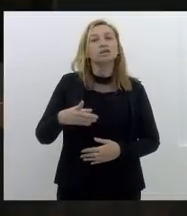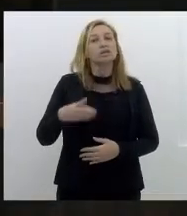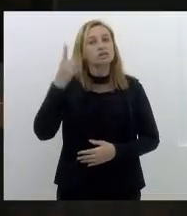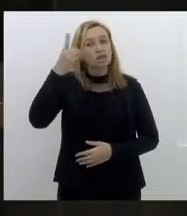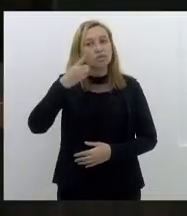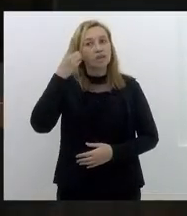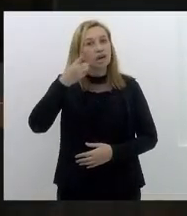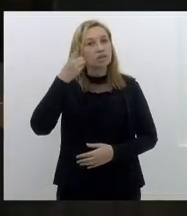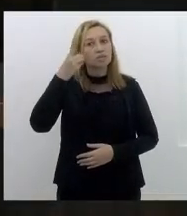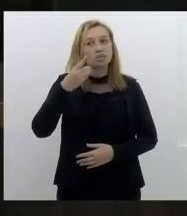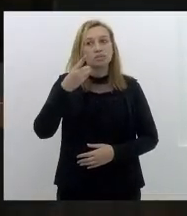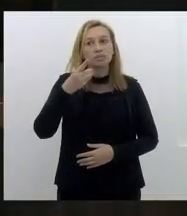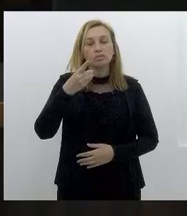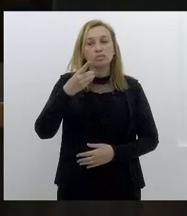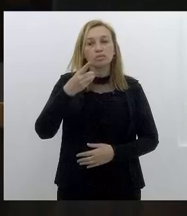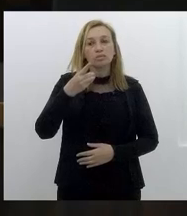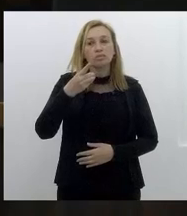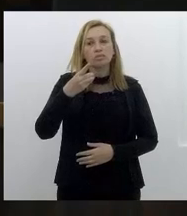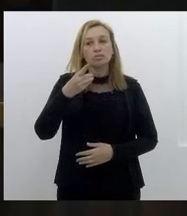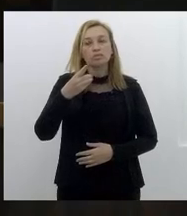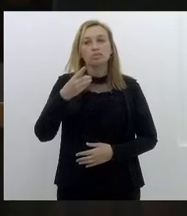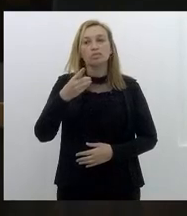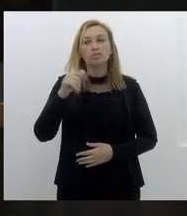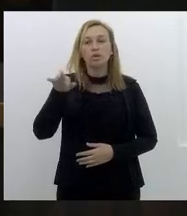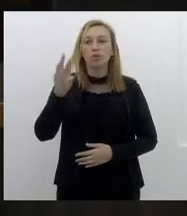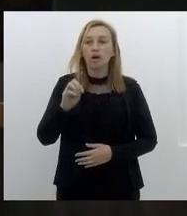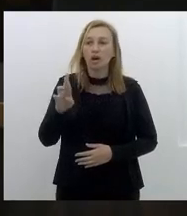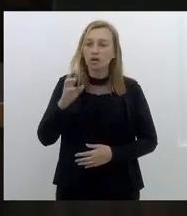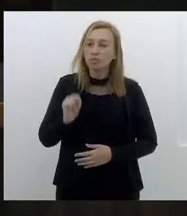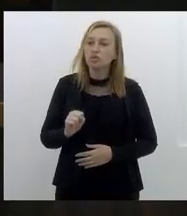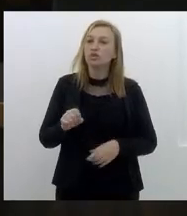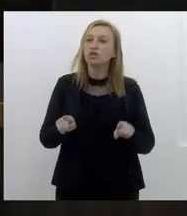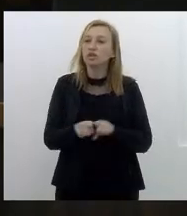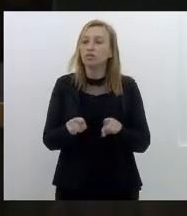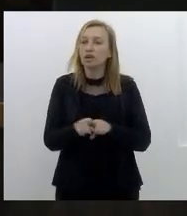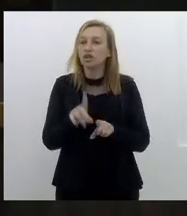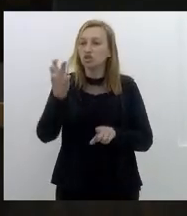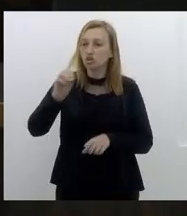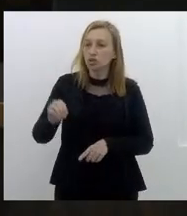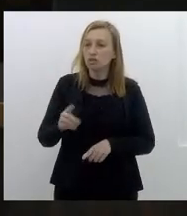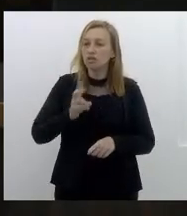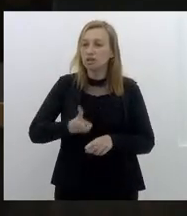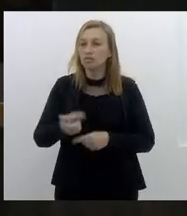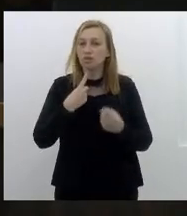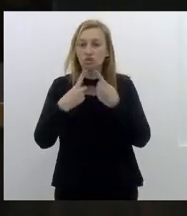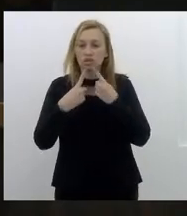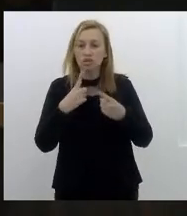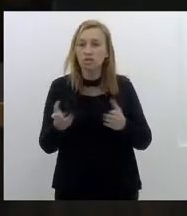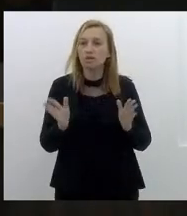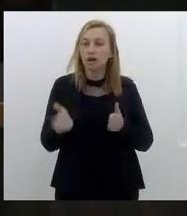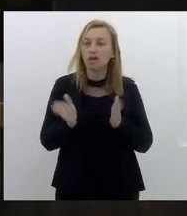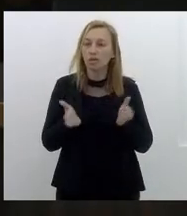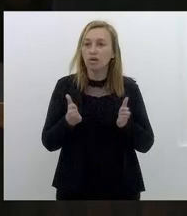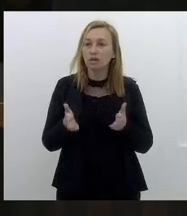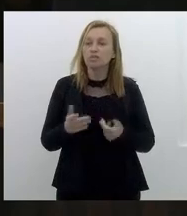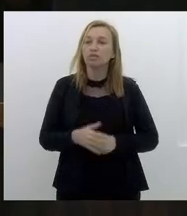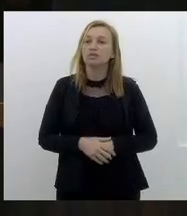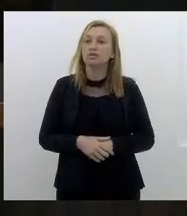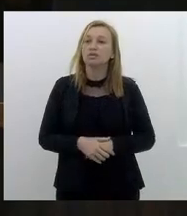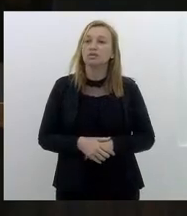registra a presença do excelentíssimo Deputado Dionísio Lins sempre presente aqui as discussões aço temporariamente